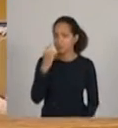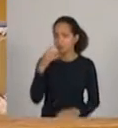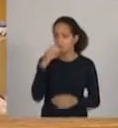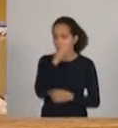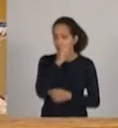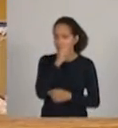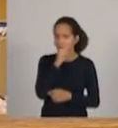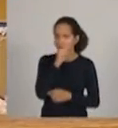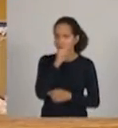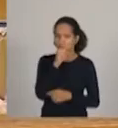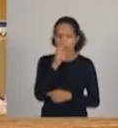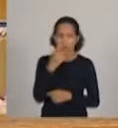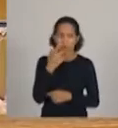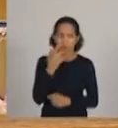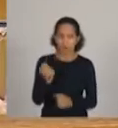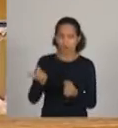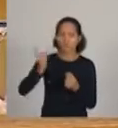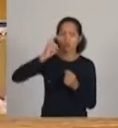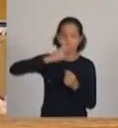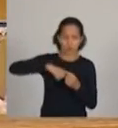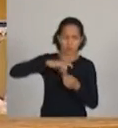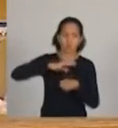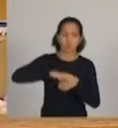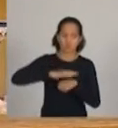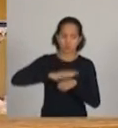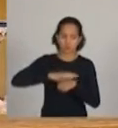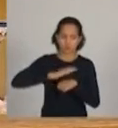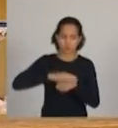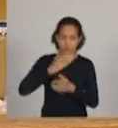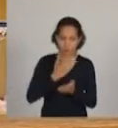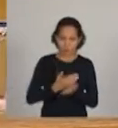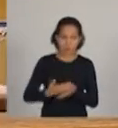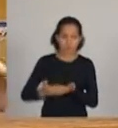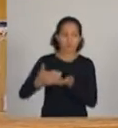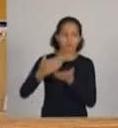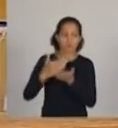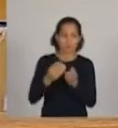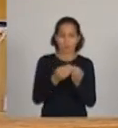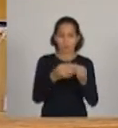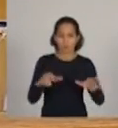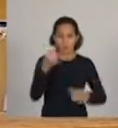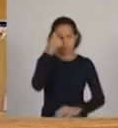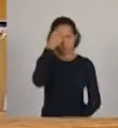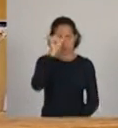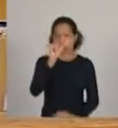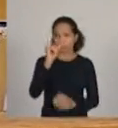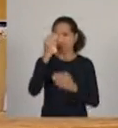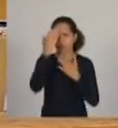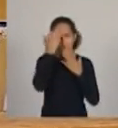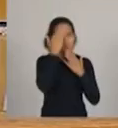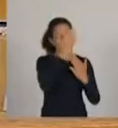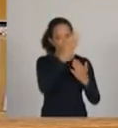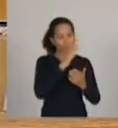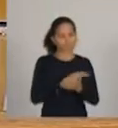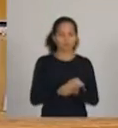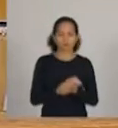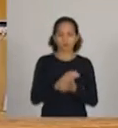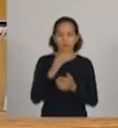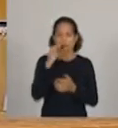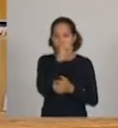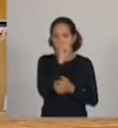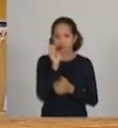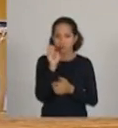vou retomar o tempo, Vossa Excelência, para que vocês não tomem esse prejuízo, ok? Obrigado, presidente. Por favor,